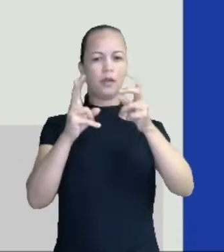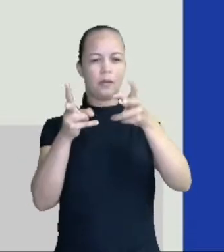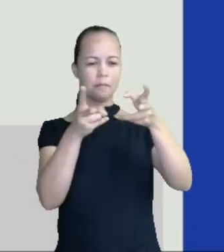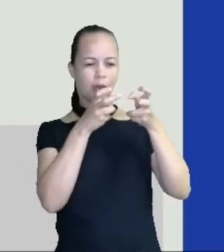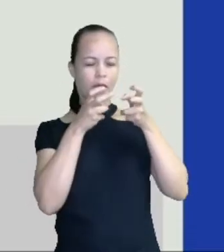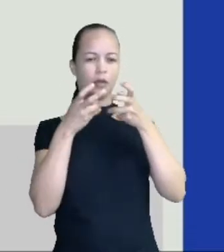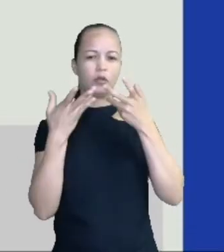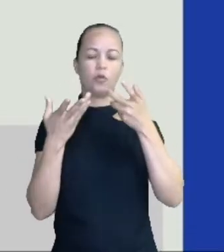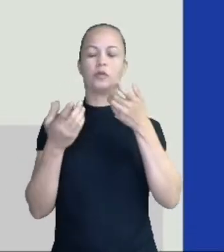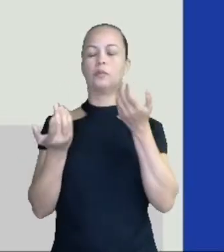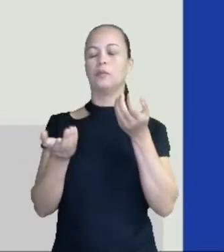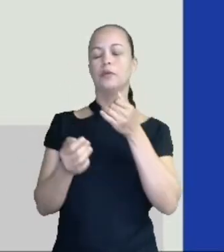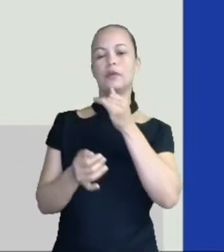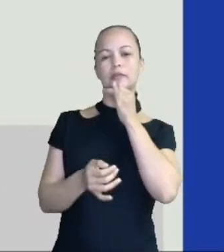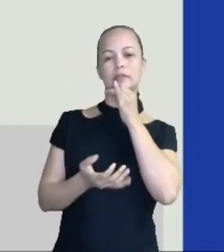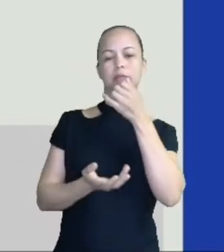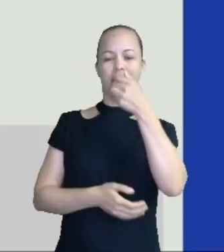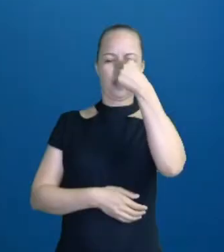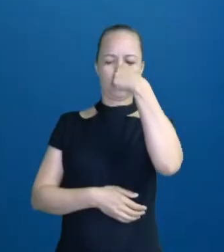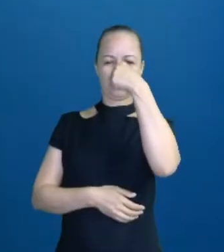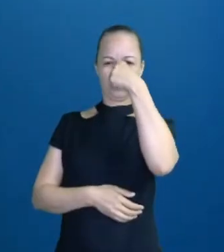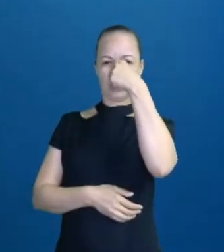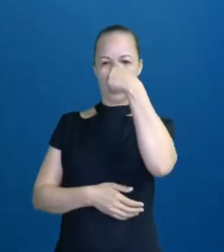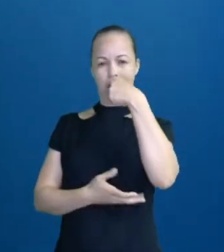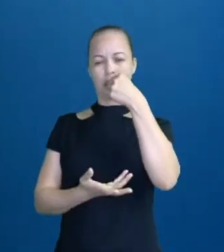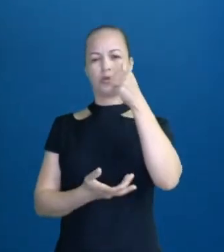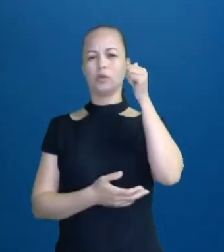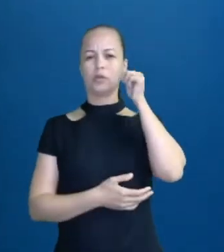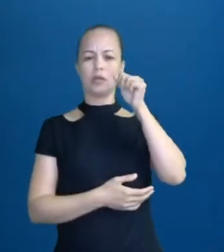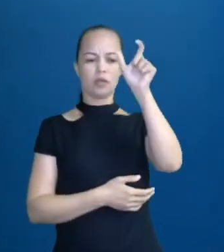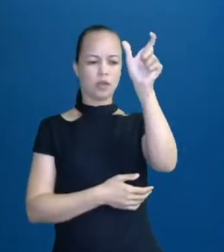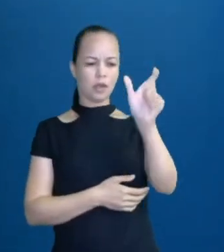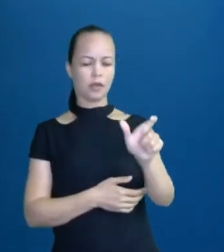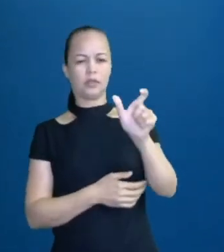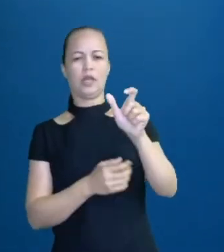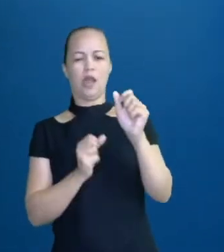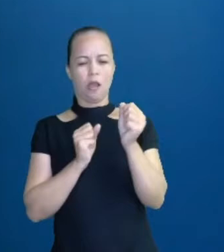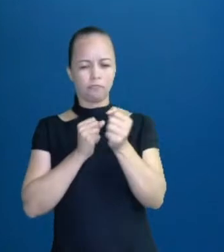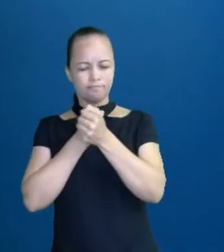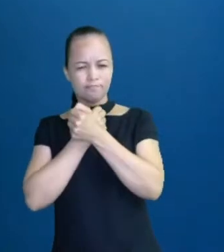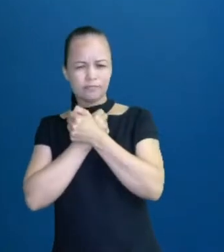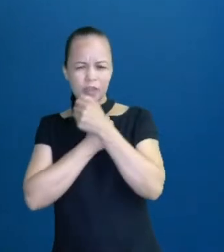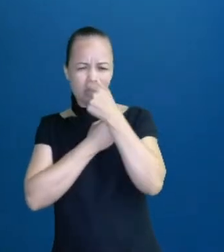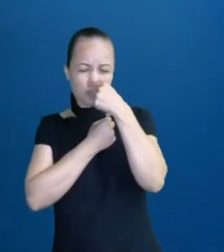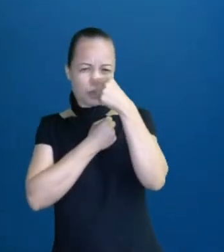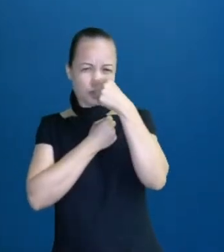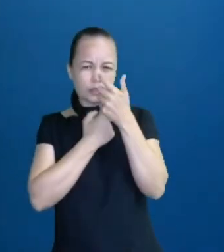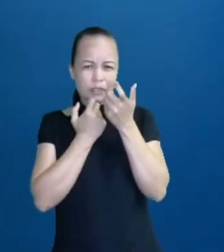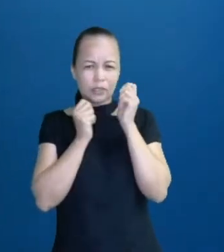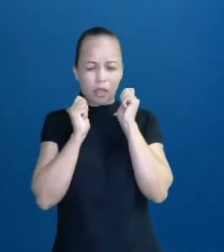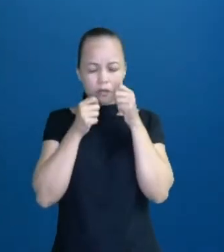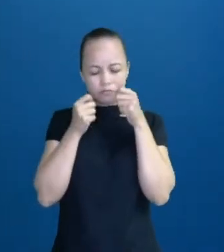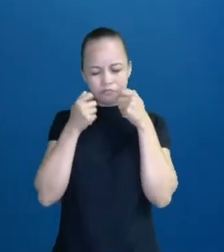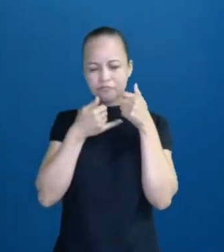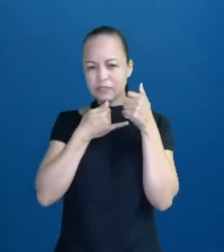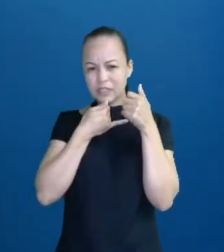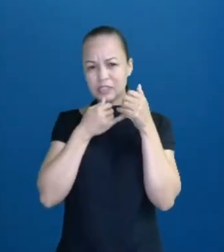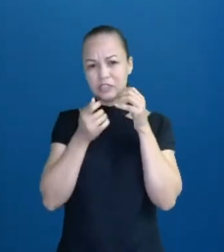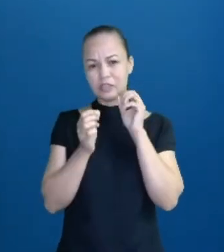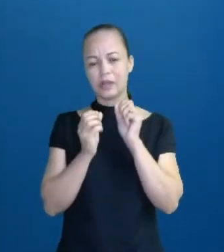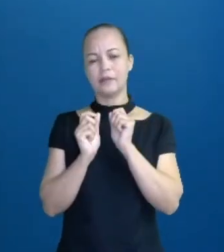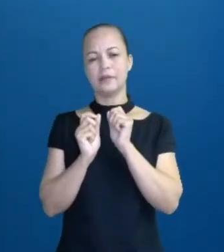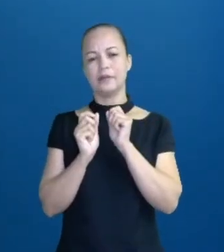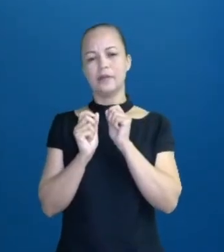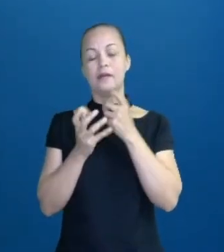está resfriado, que eu mostrei lá no início da apresentação para vocês, que a pessoa está lá mais recolhida, né? Está toda cabisbaixo. Ou